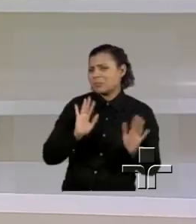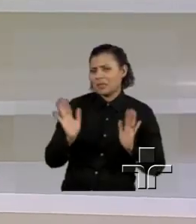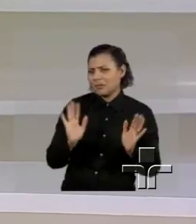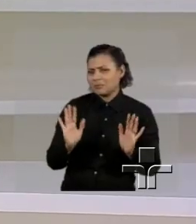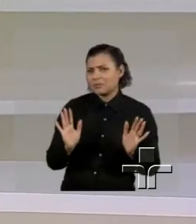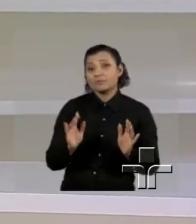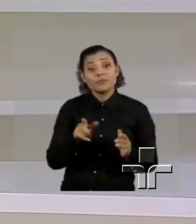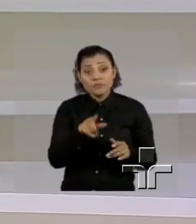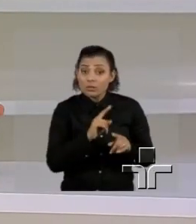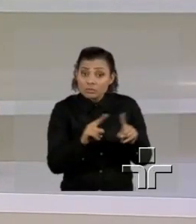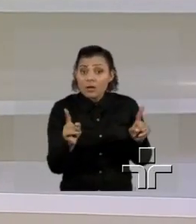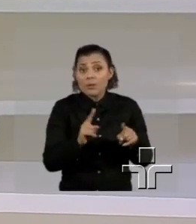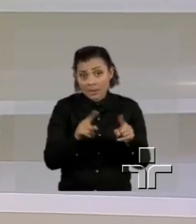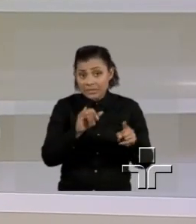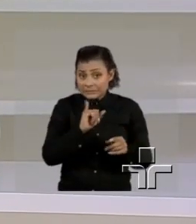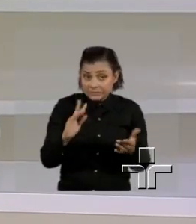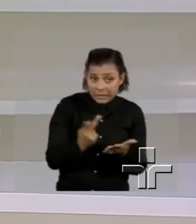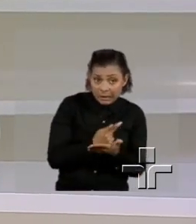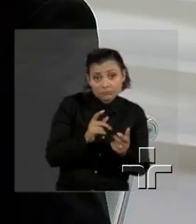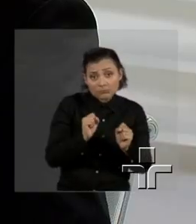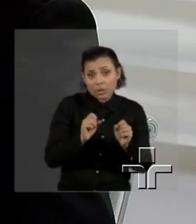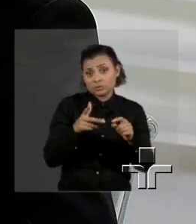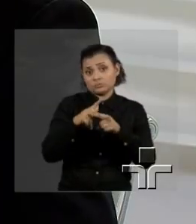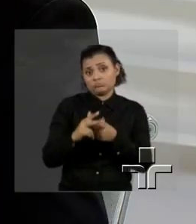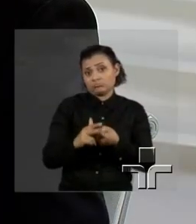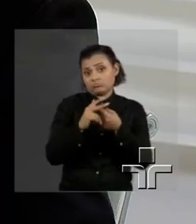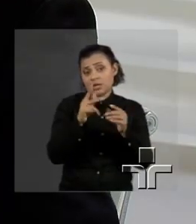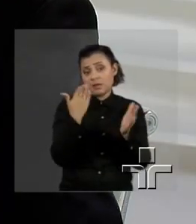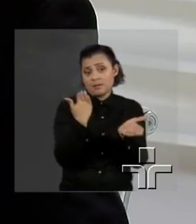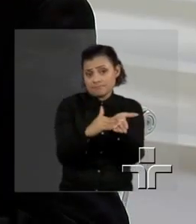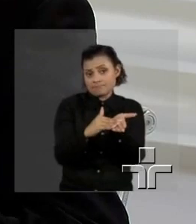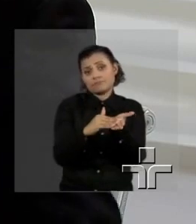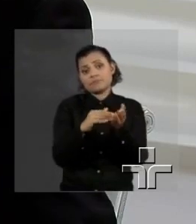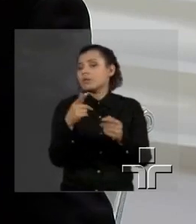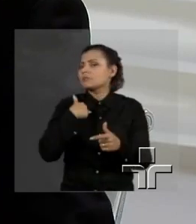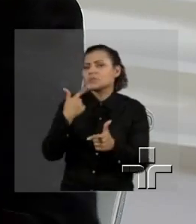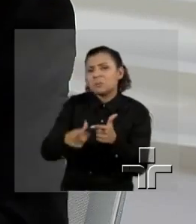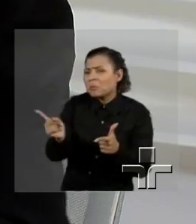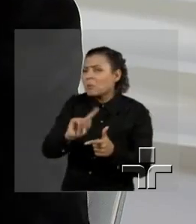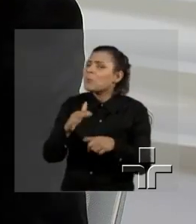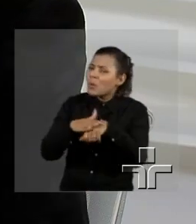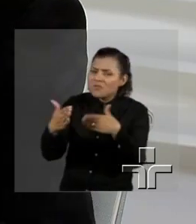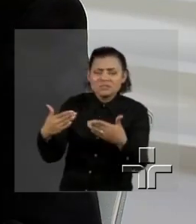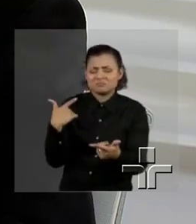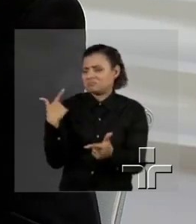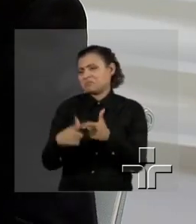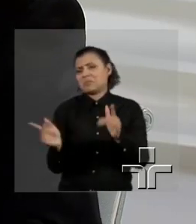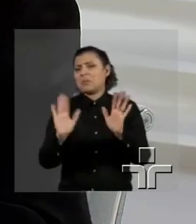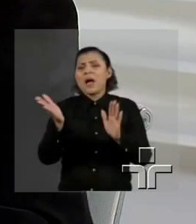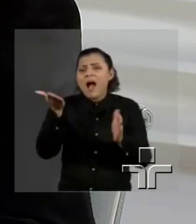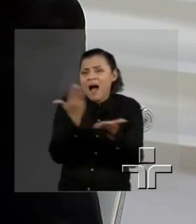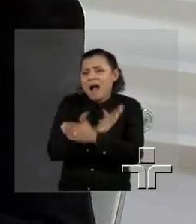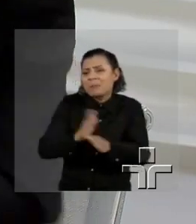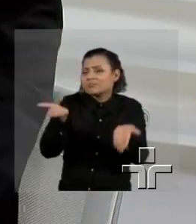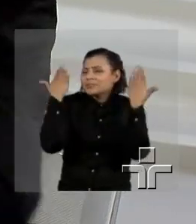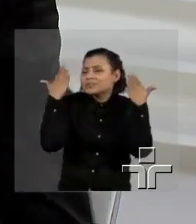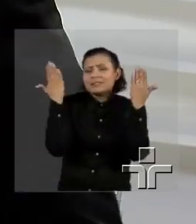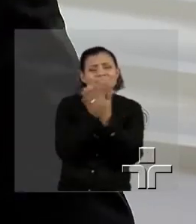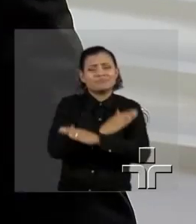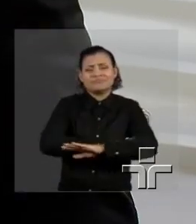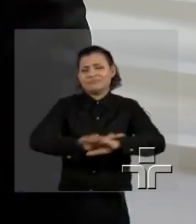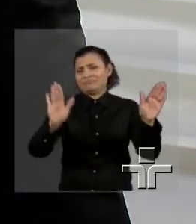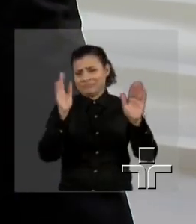visibilidade daquilo que acontece de bom. Foi isso que eu falei. Tá. Mas aí pegaram só quando eu disse que era um show de besteira, eu falei, não, o show de